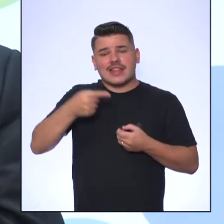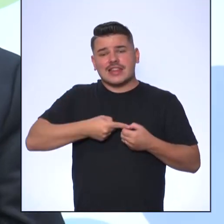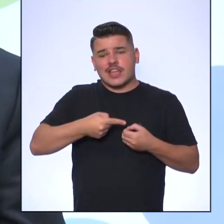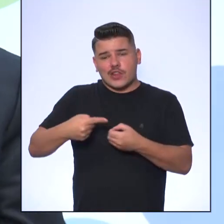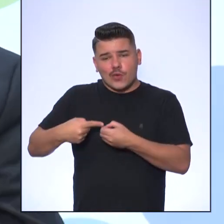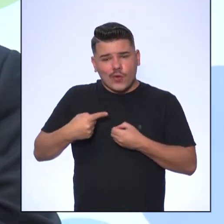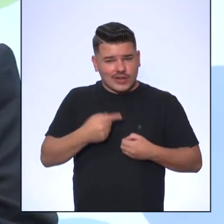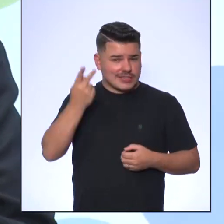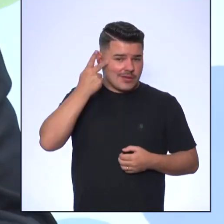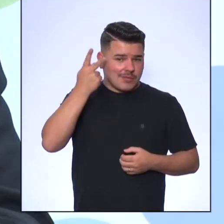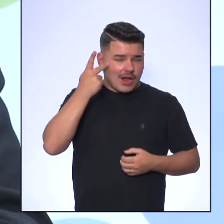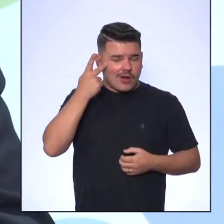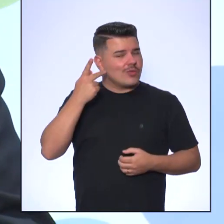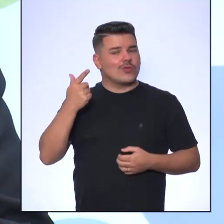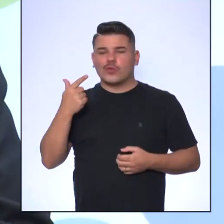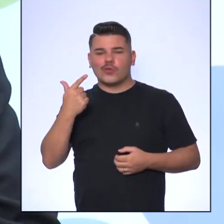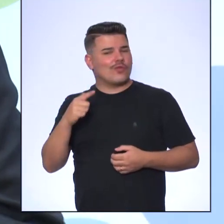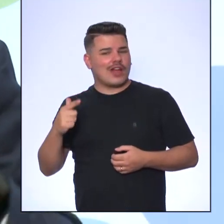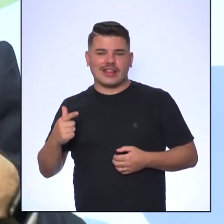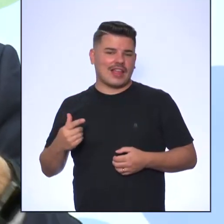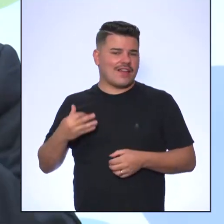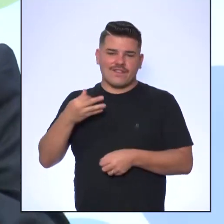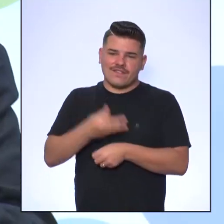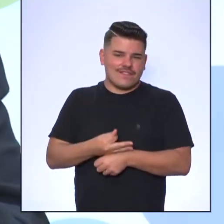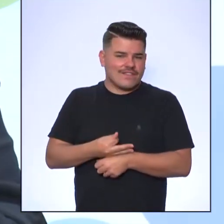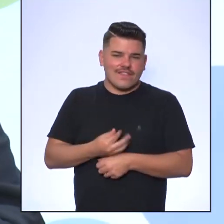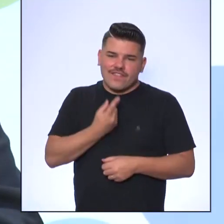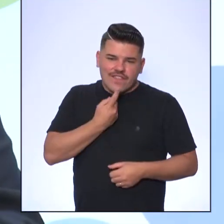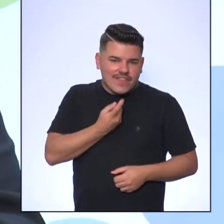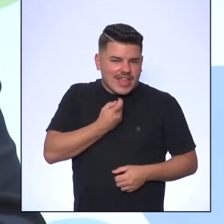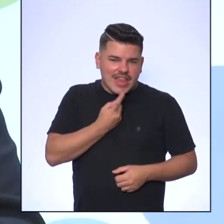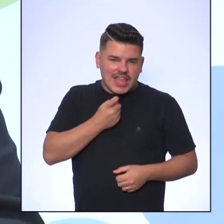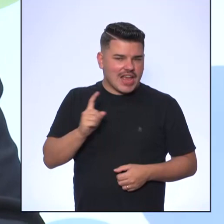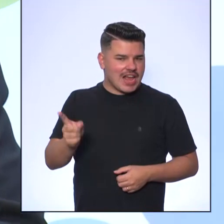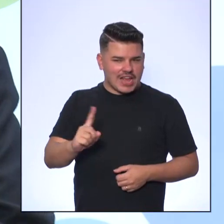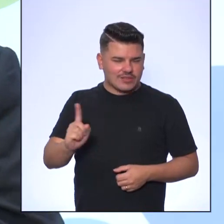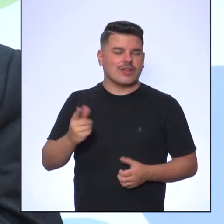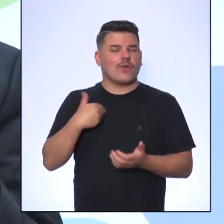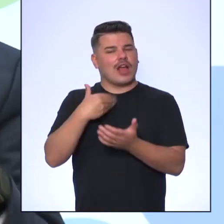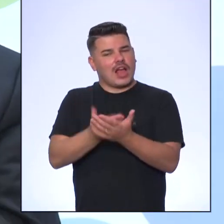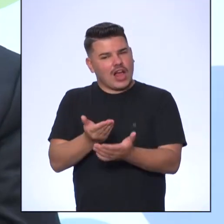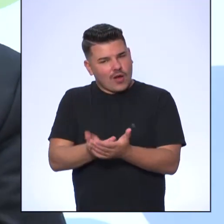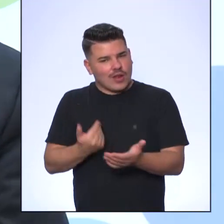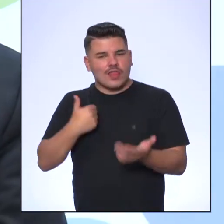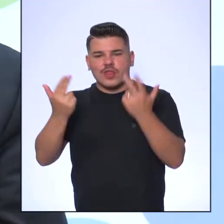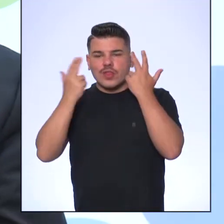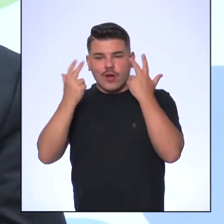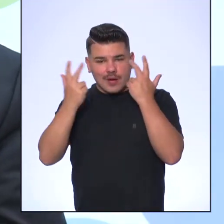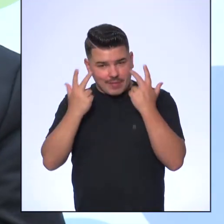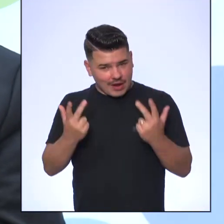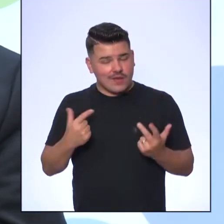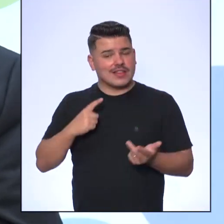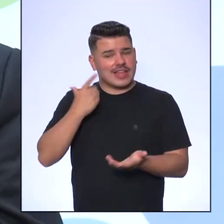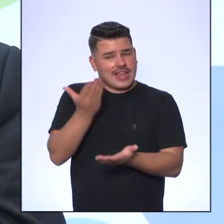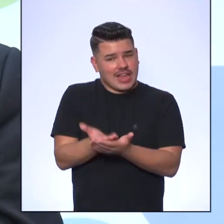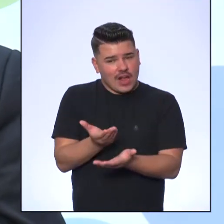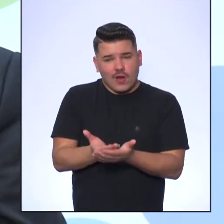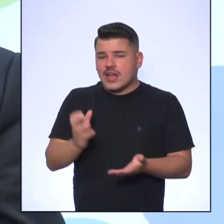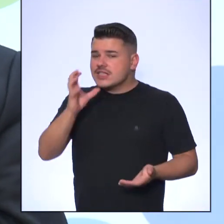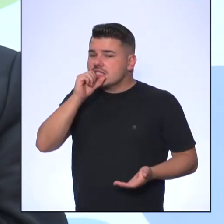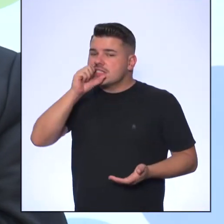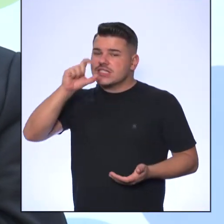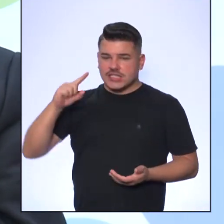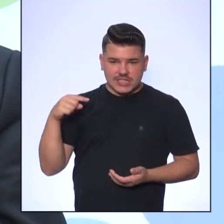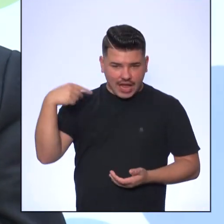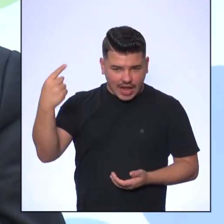que não necessariamente estará de feriado. Então, nós vamos continuar transmitindo as aulas. Nós vamos ter a aula de sábado, que eu vou